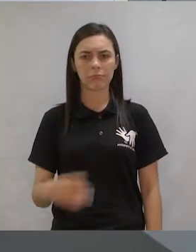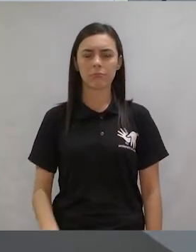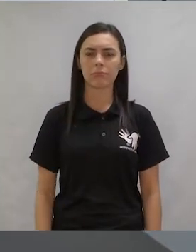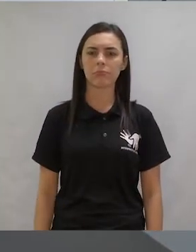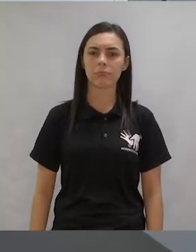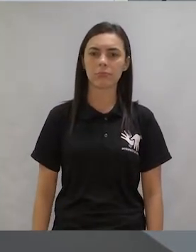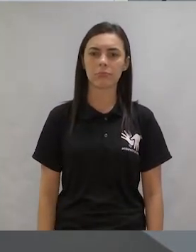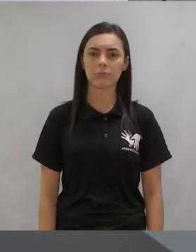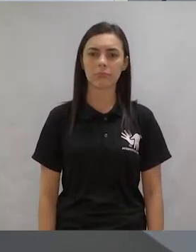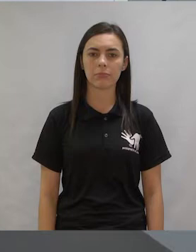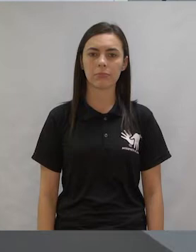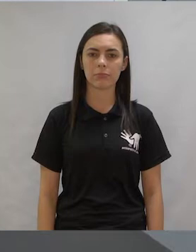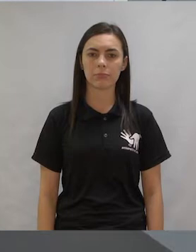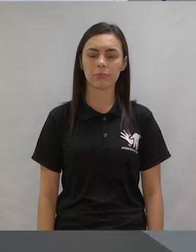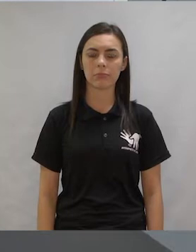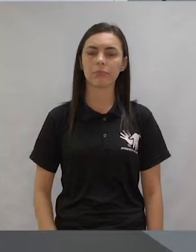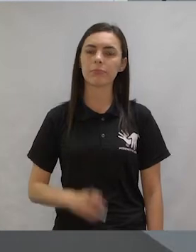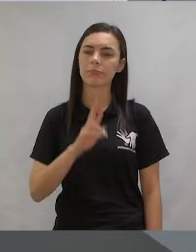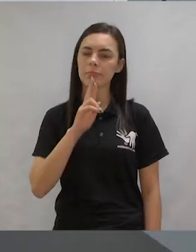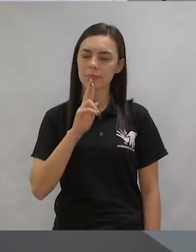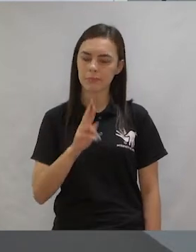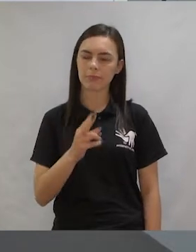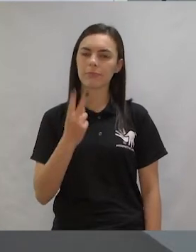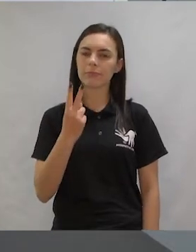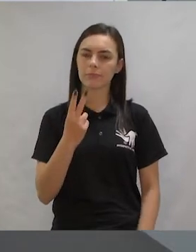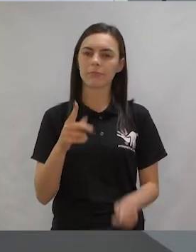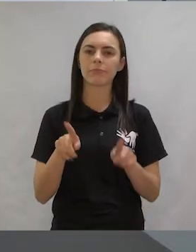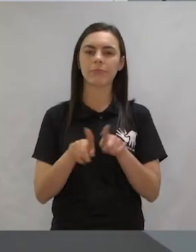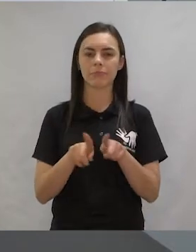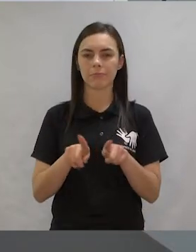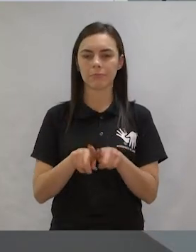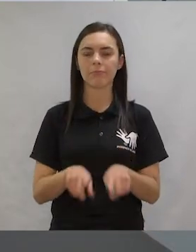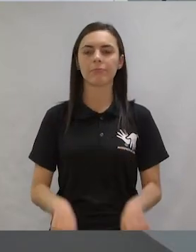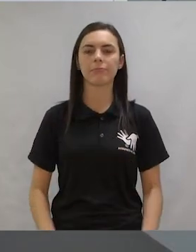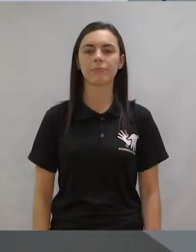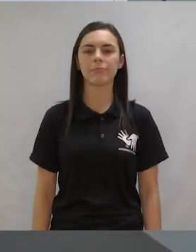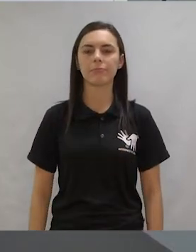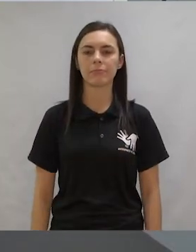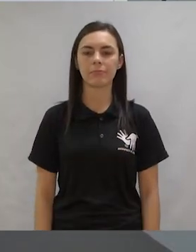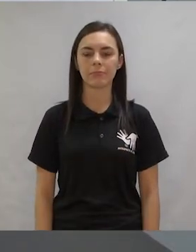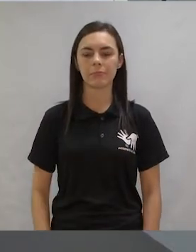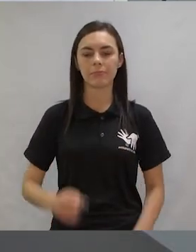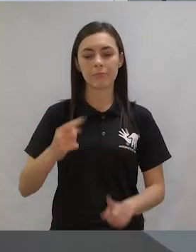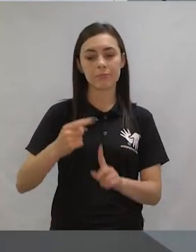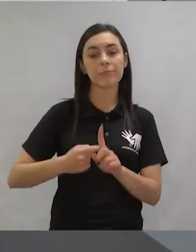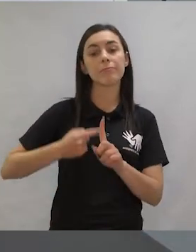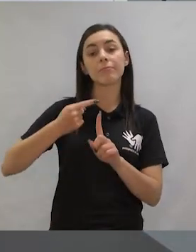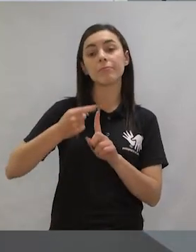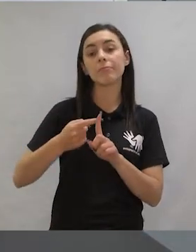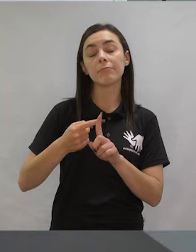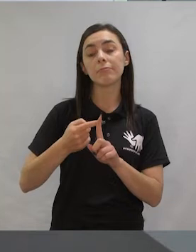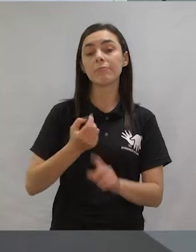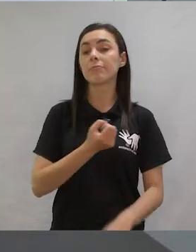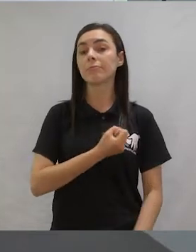1 vezes o número 2 é igual a 2 também. Muito bem. Mais que número?